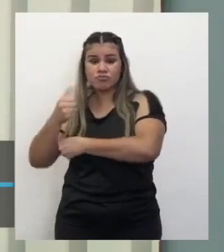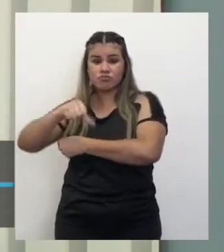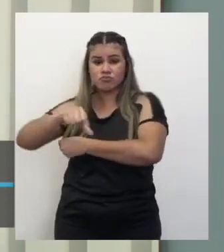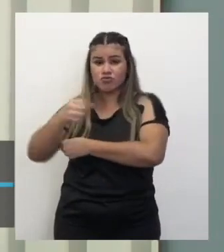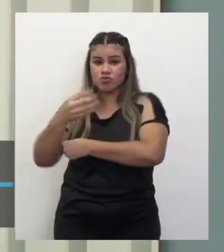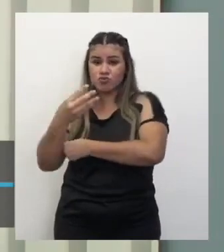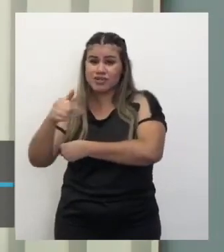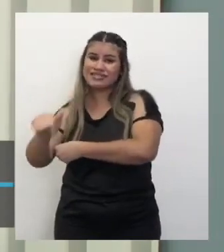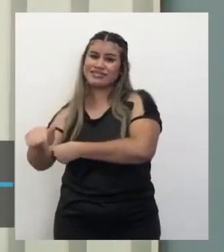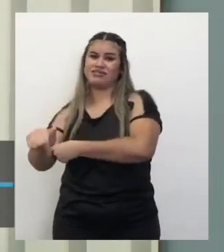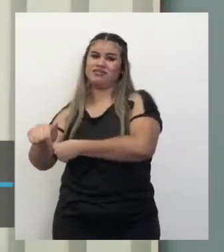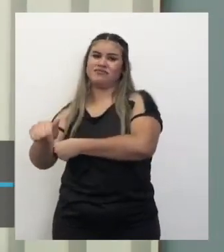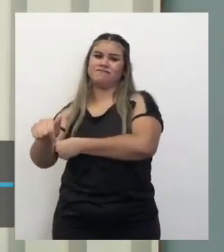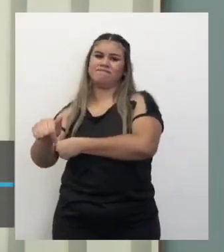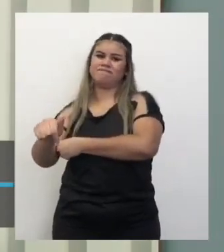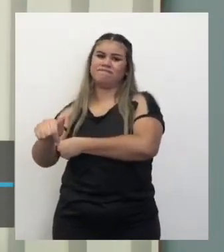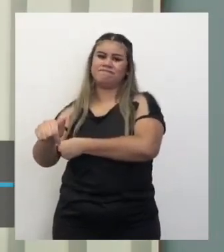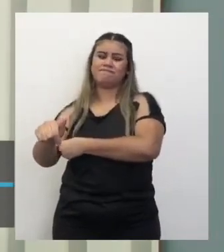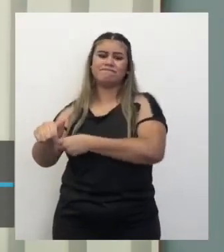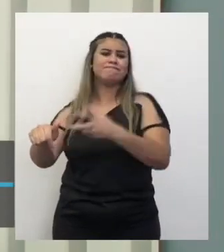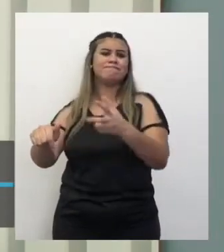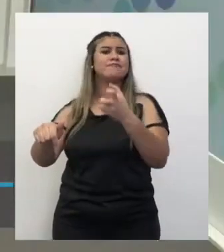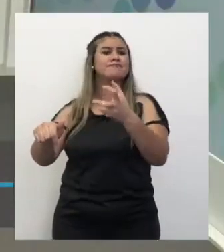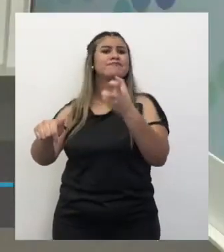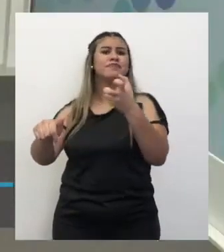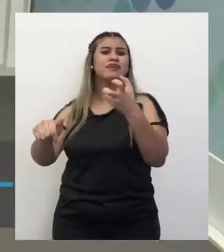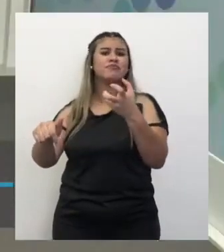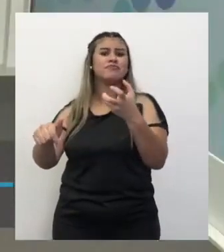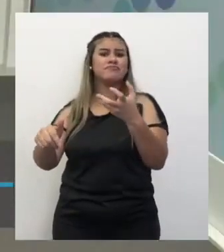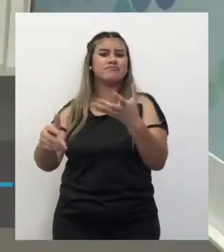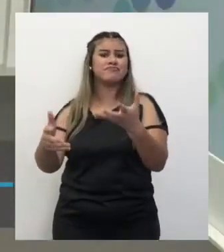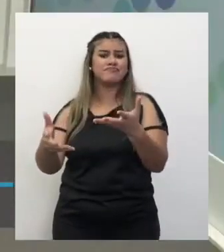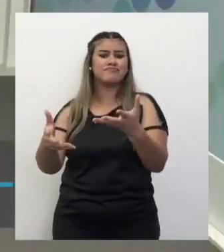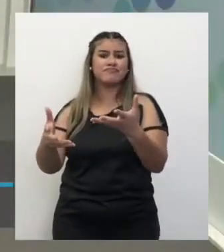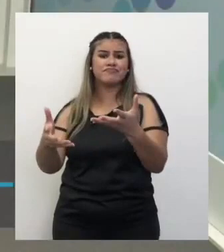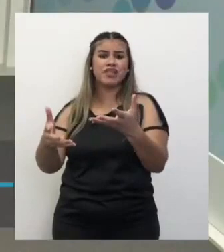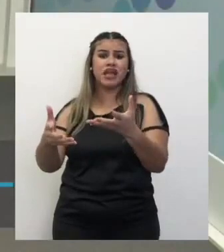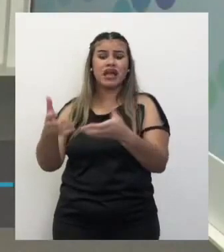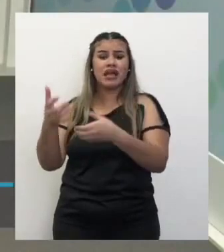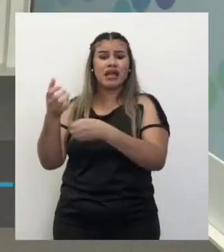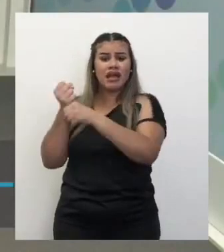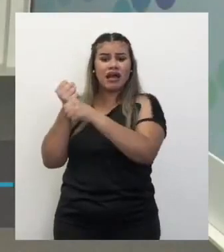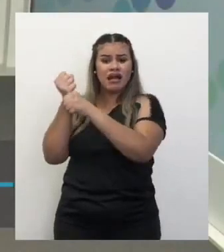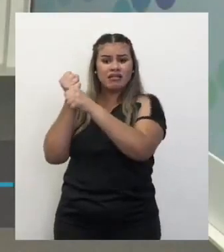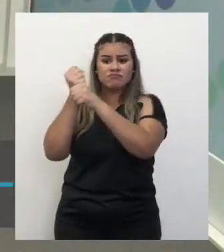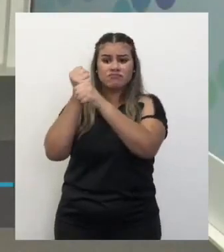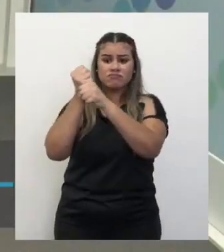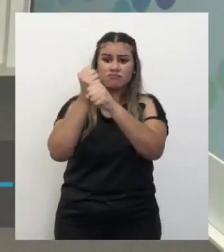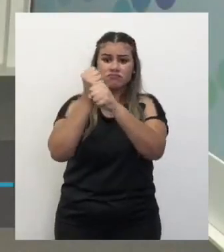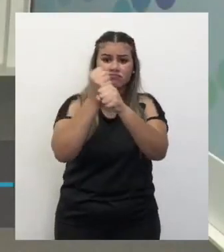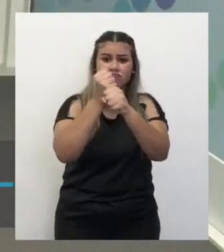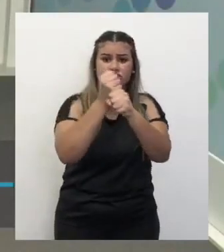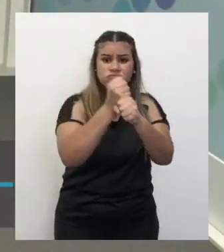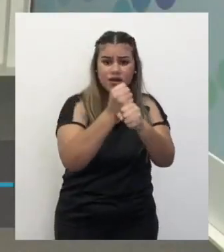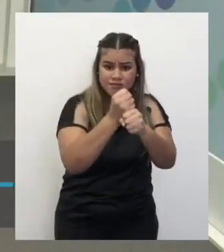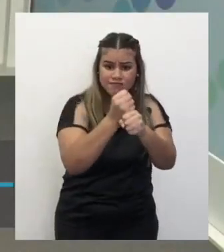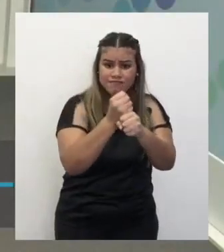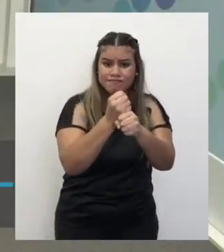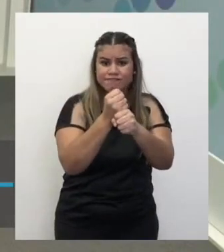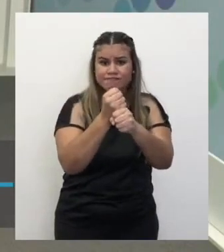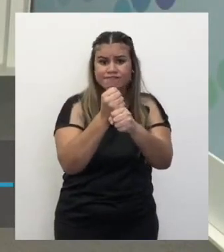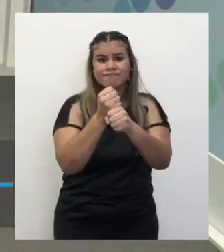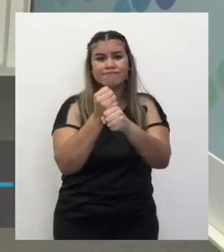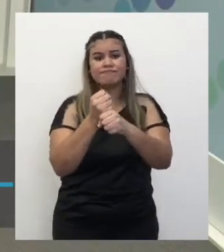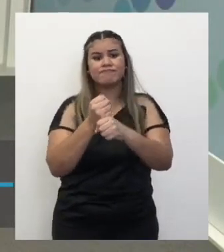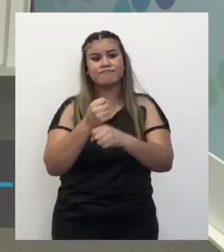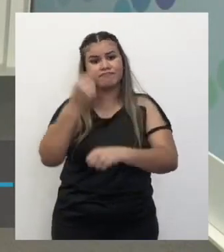1947. Notem, professora Tayana, olha só, um poema composto em 1947. Aí eu penso nas grandes cidades,